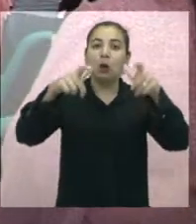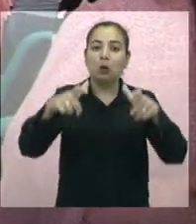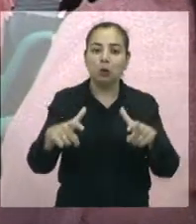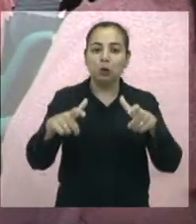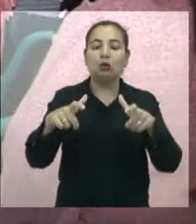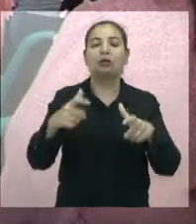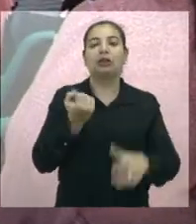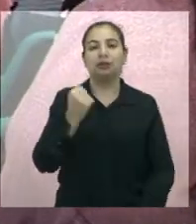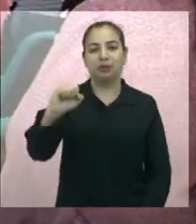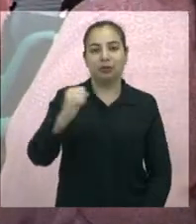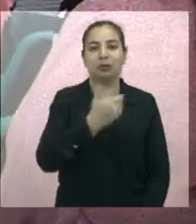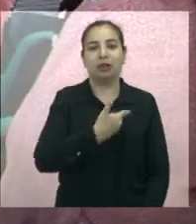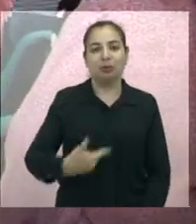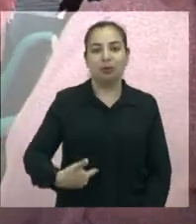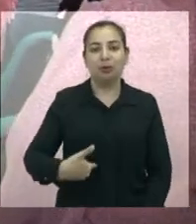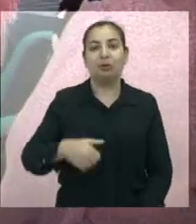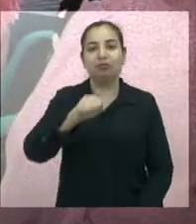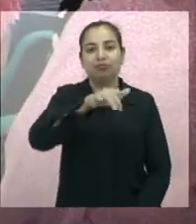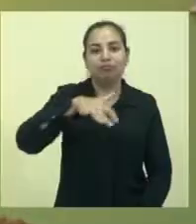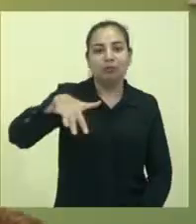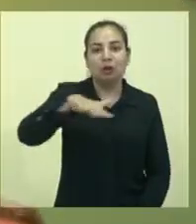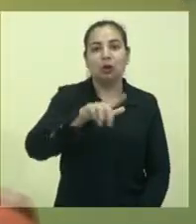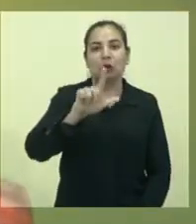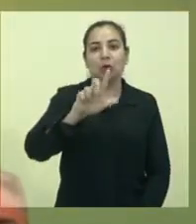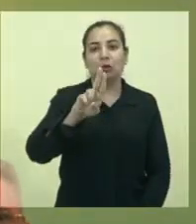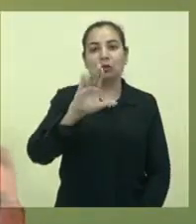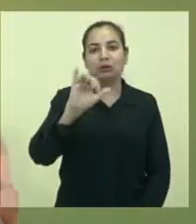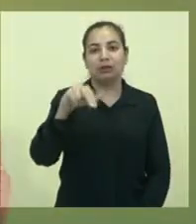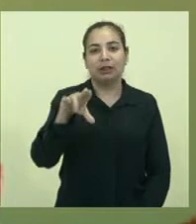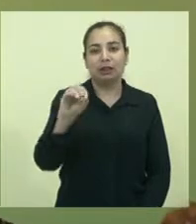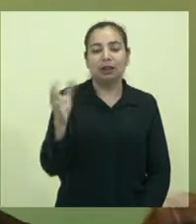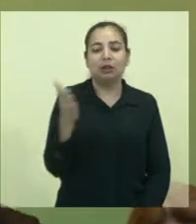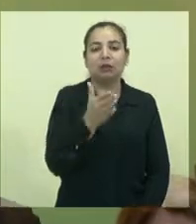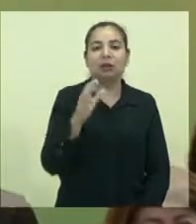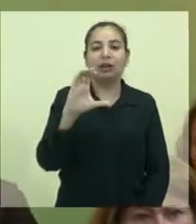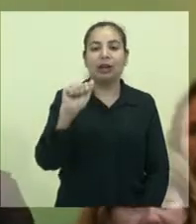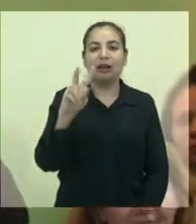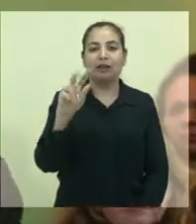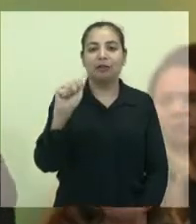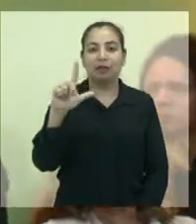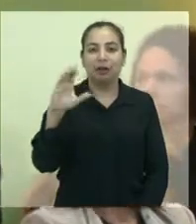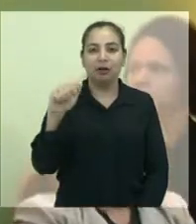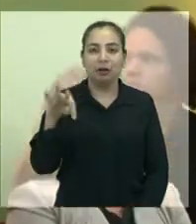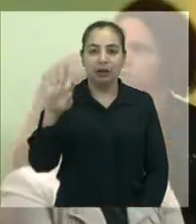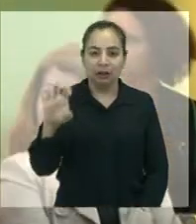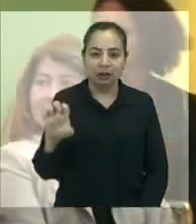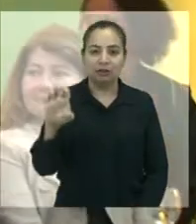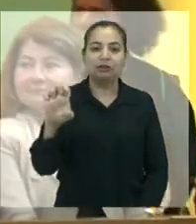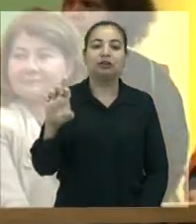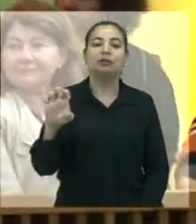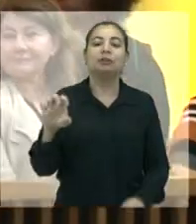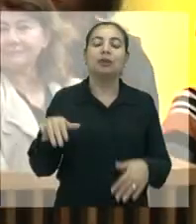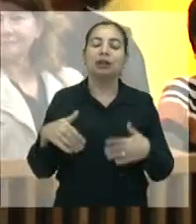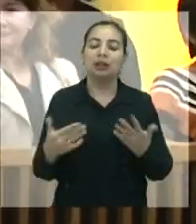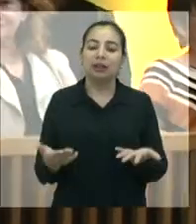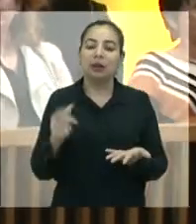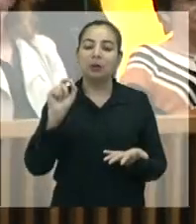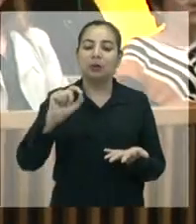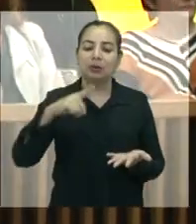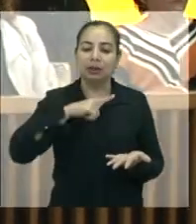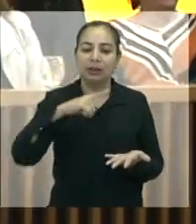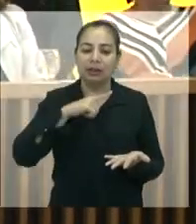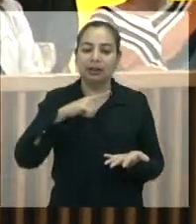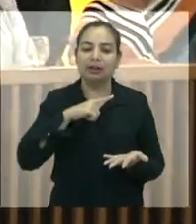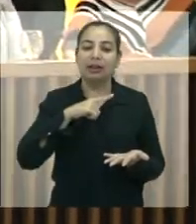administrativa da Defensoria, no bairro Luciano Cavalcante. O cargo foi transmitido pela defensora-geral Mariana Lobo, que esteve à frente